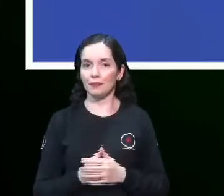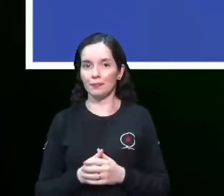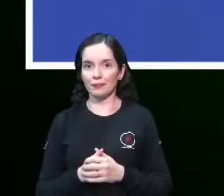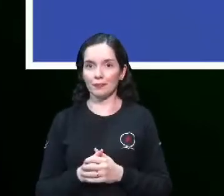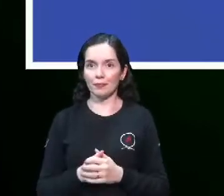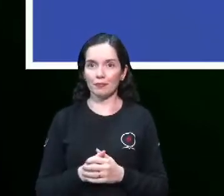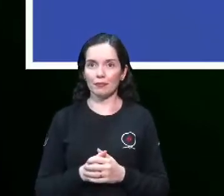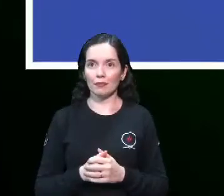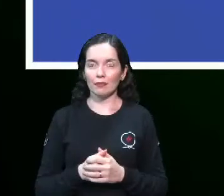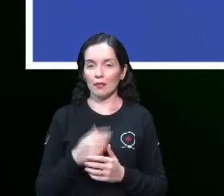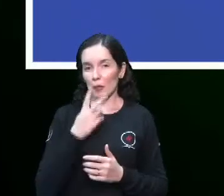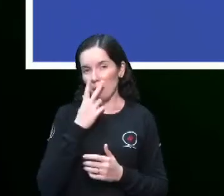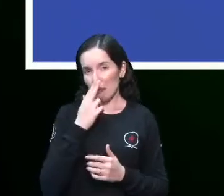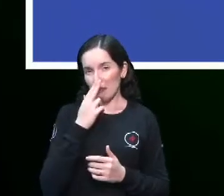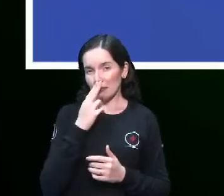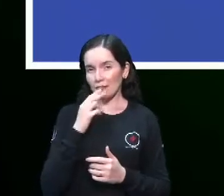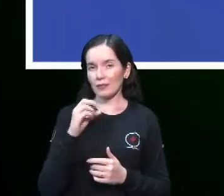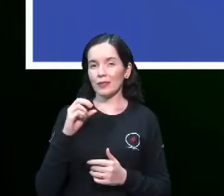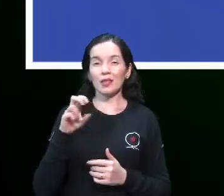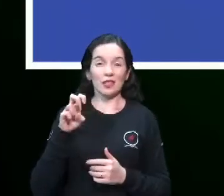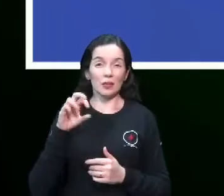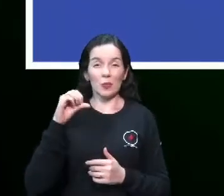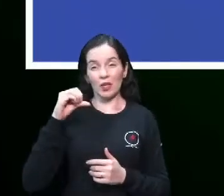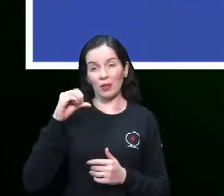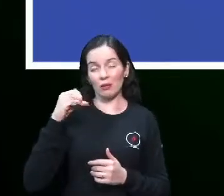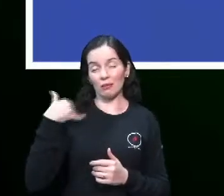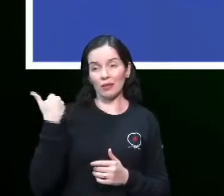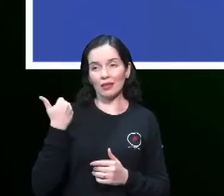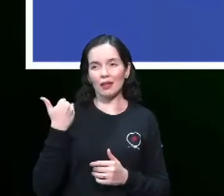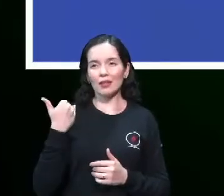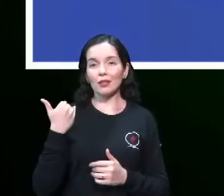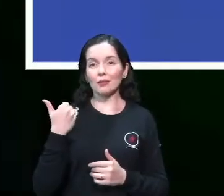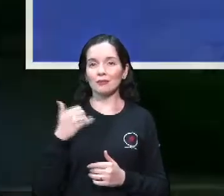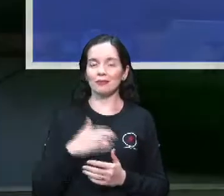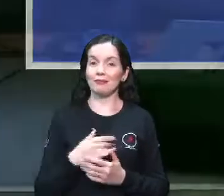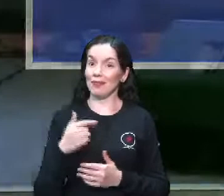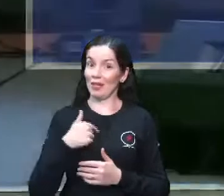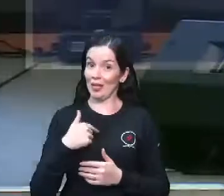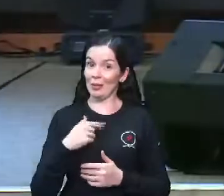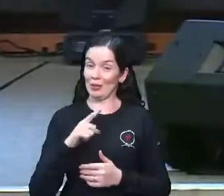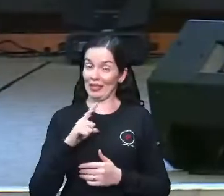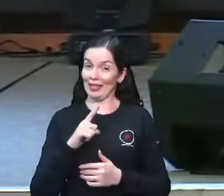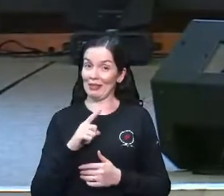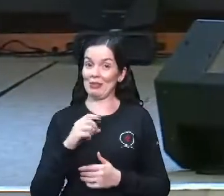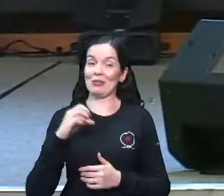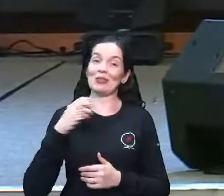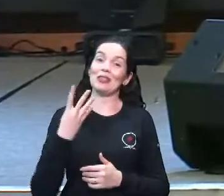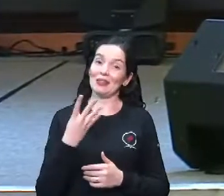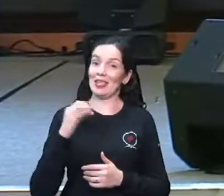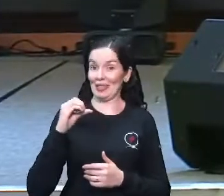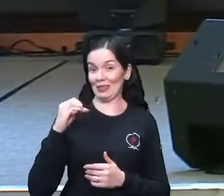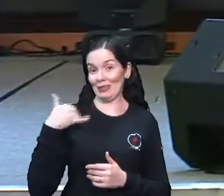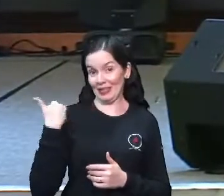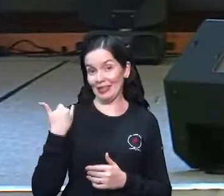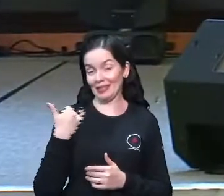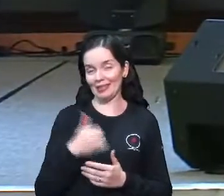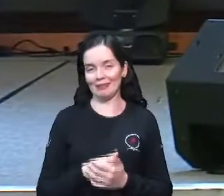Eu pareço ter 59 anos de idade? É porque eu tenho 49. É por isso que não